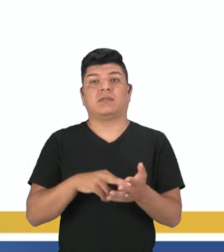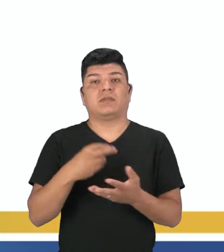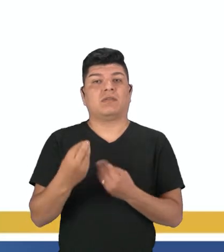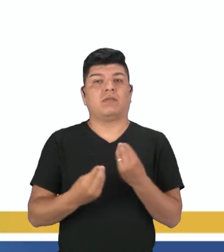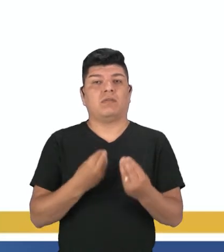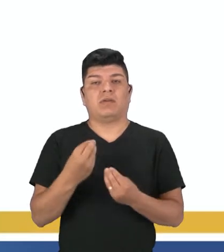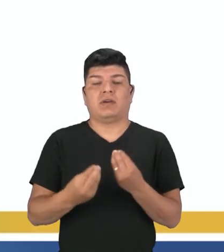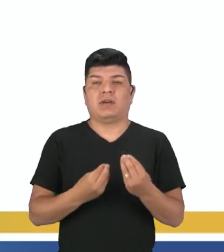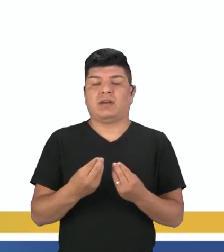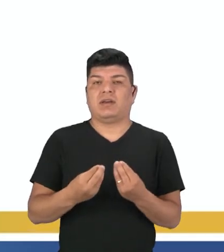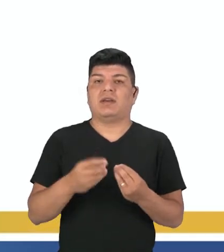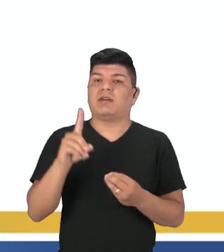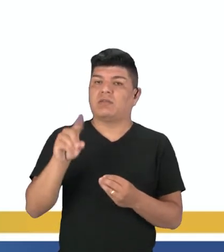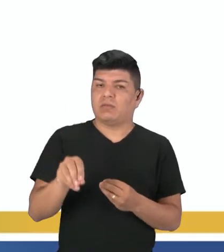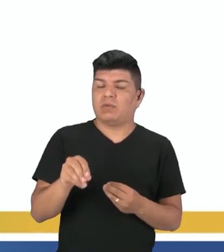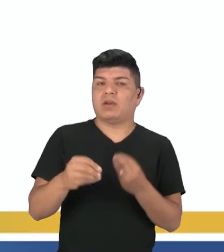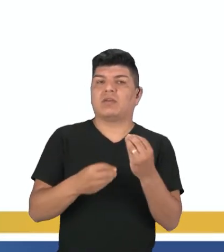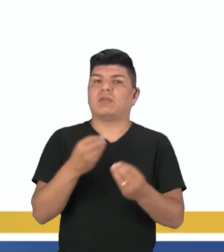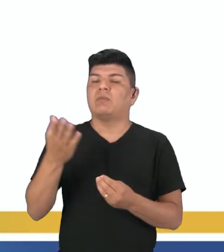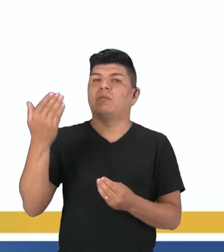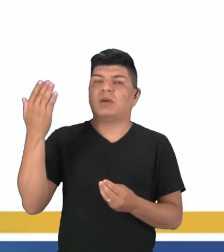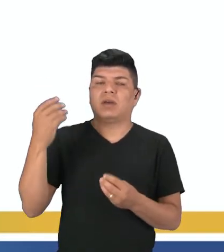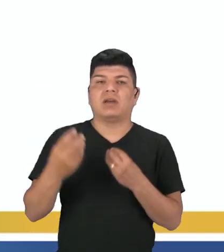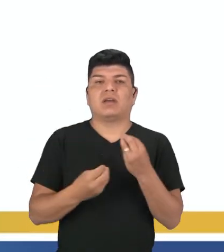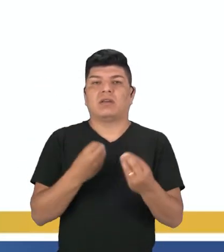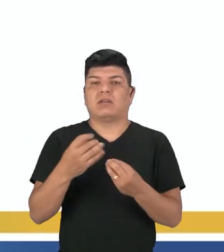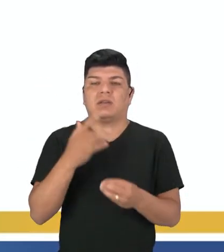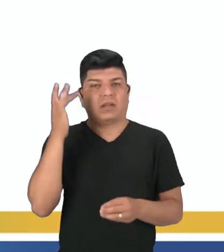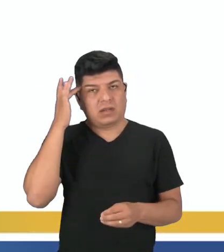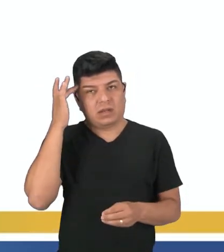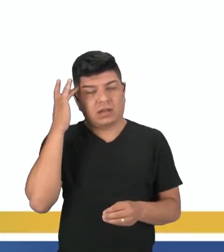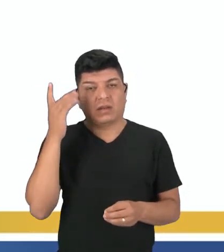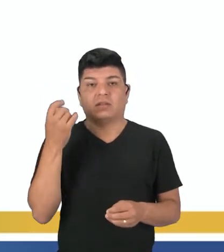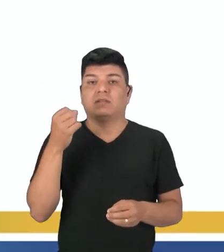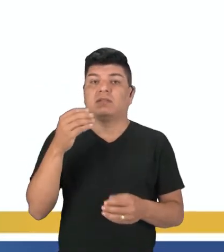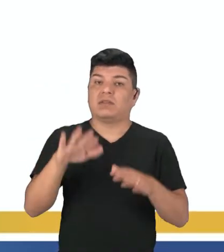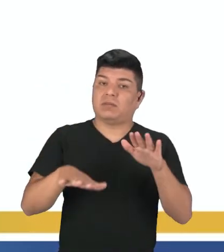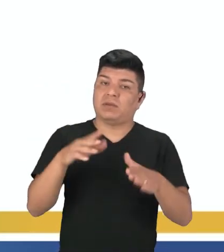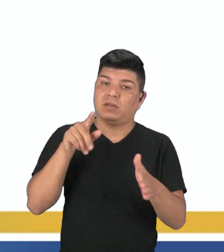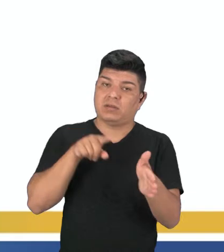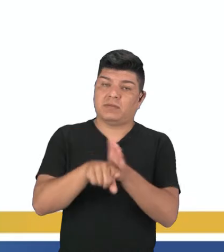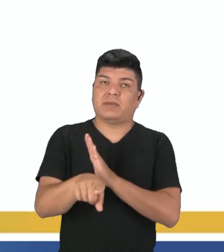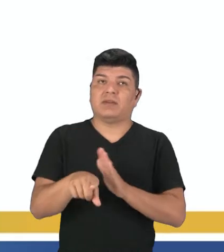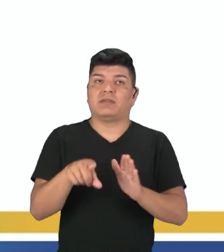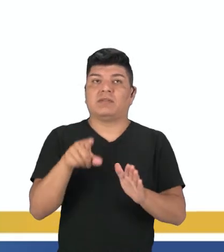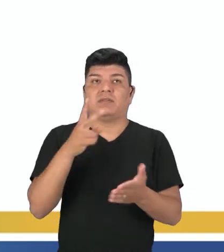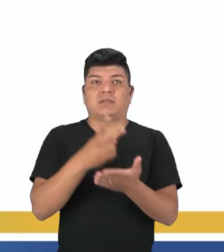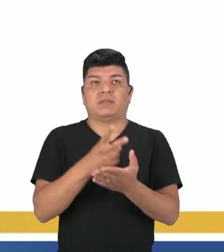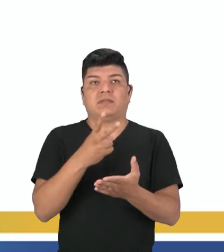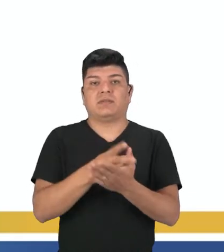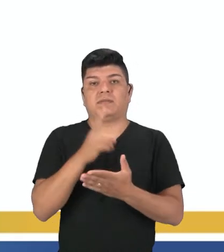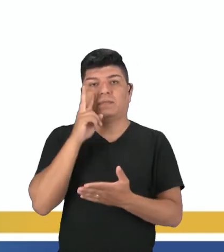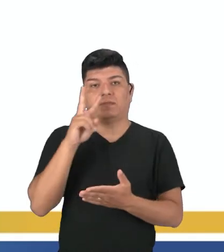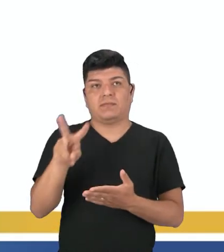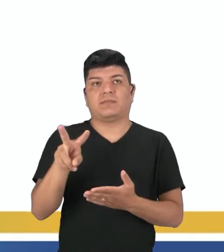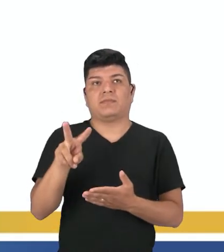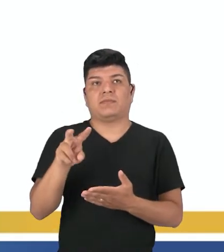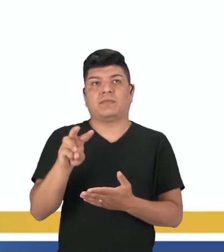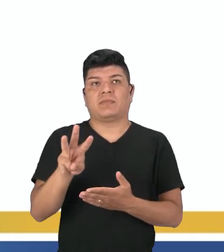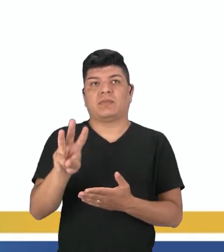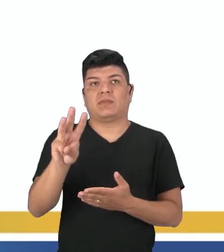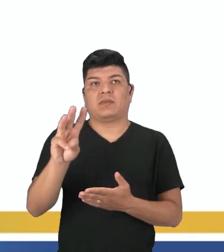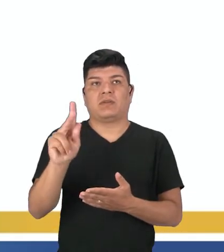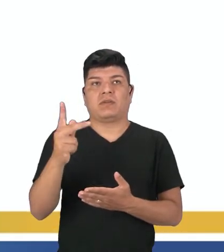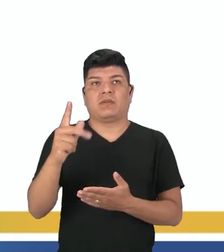como é, como foi, como são, como era, o que achou, depende do que você está perguntando. Sempre que vocês virem o what